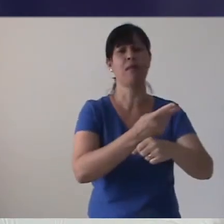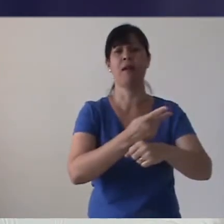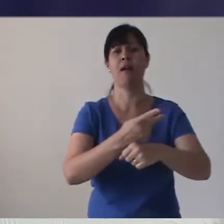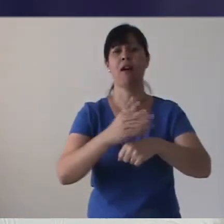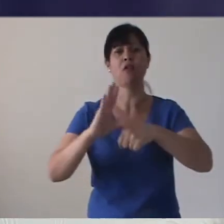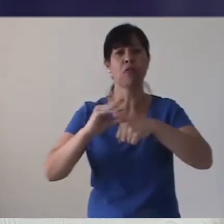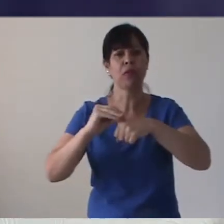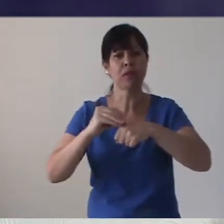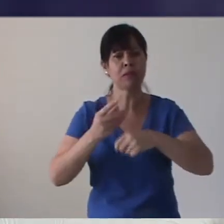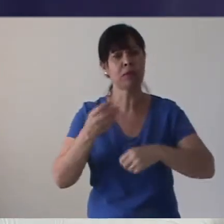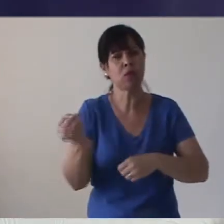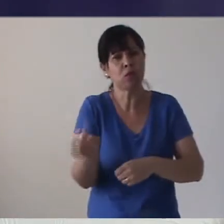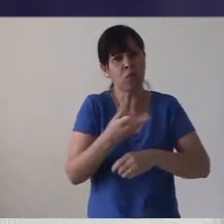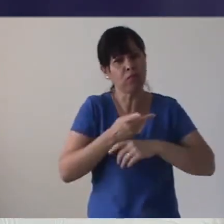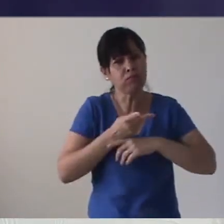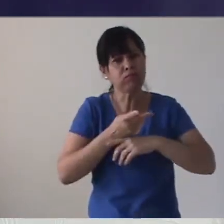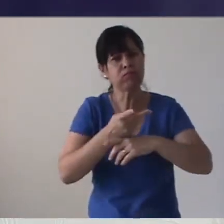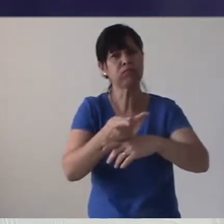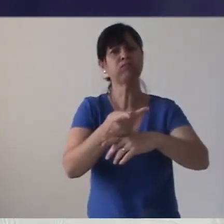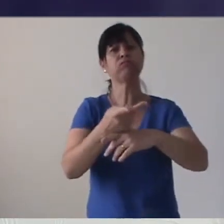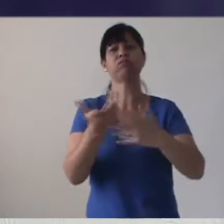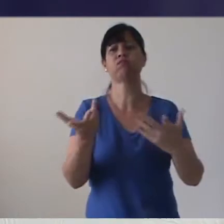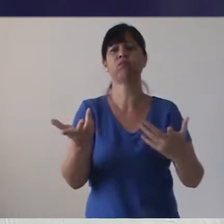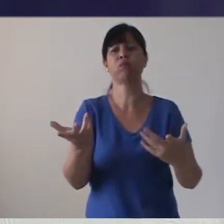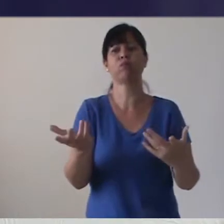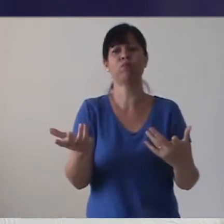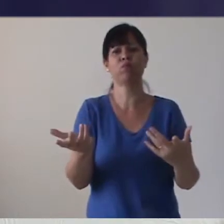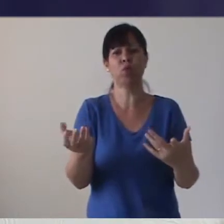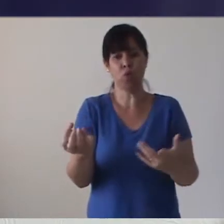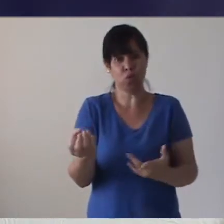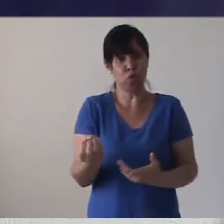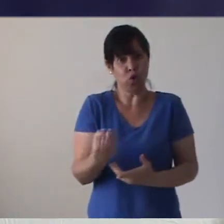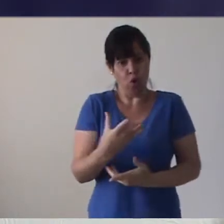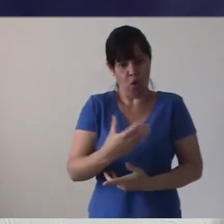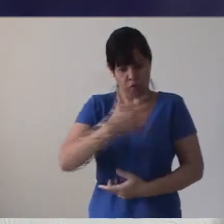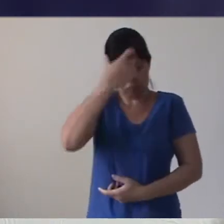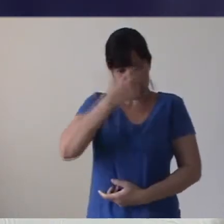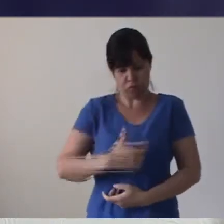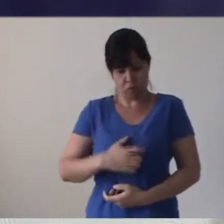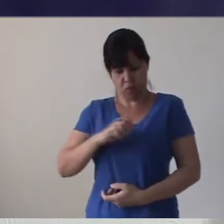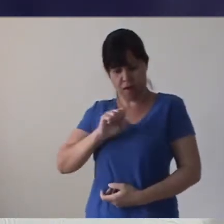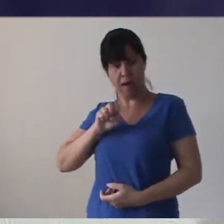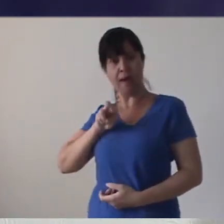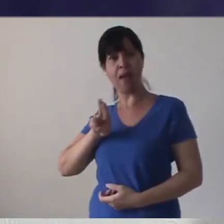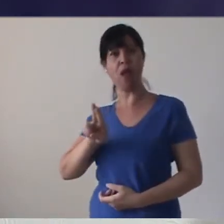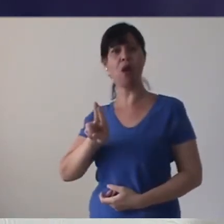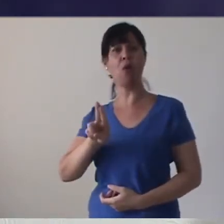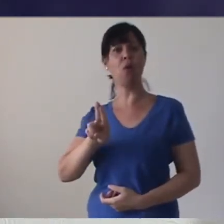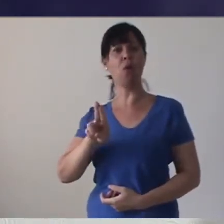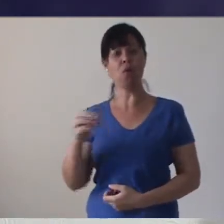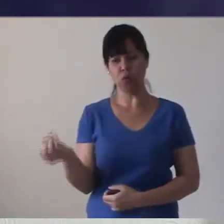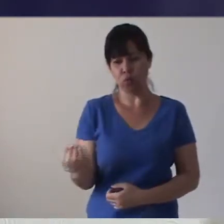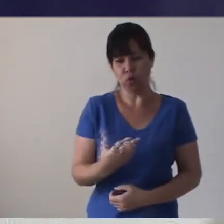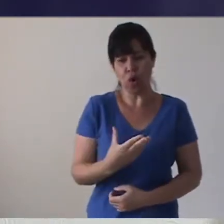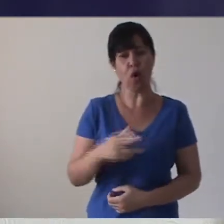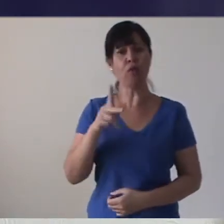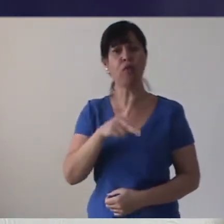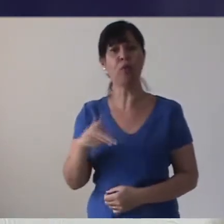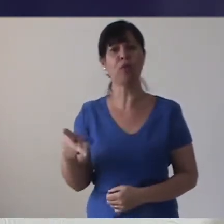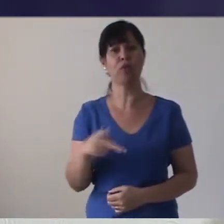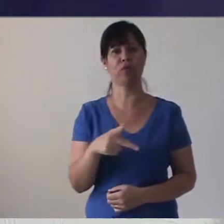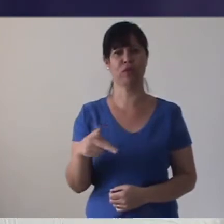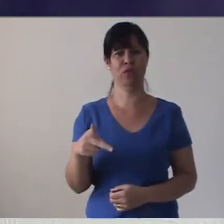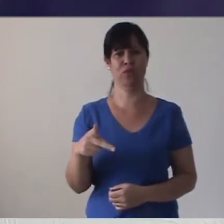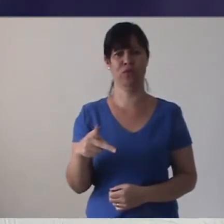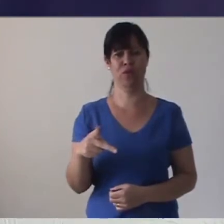de conhecimento, né, de um novo eu, de um novo professor, né, aquele